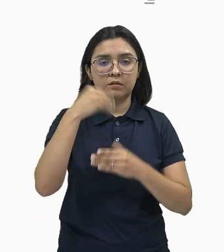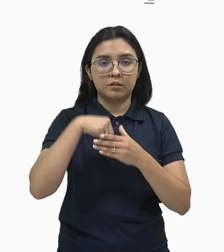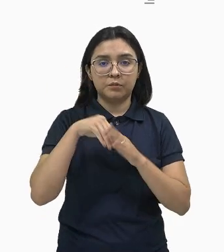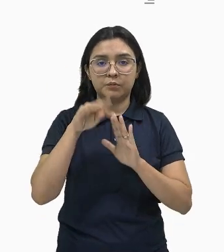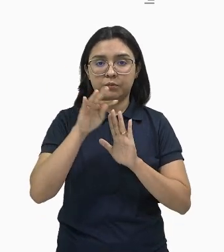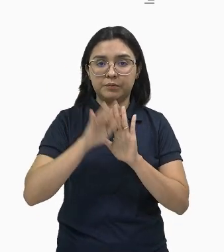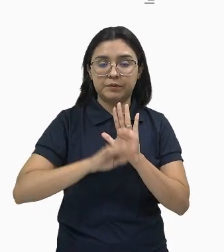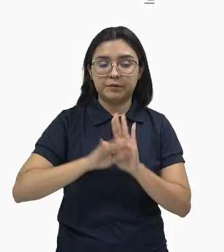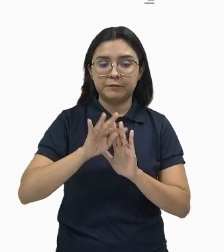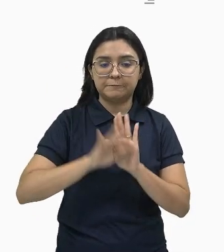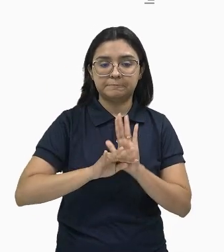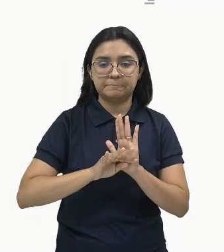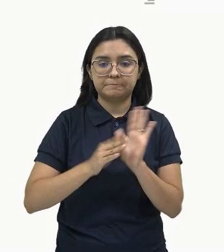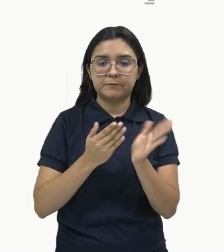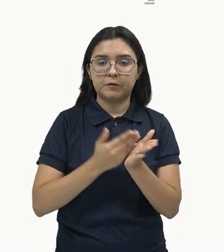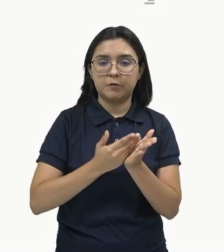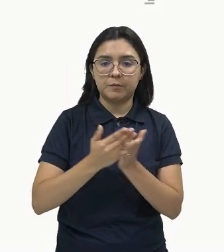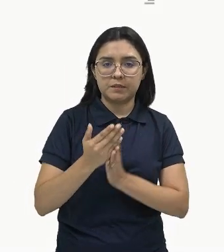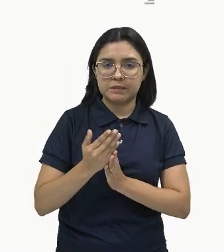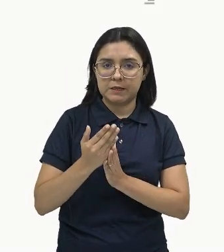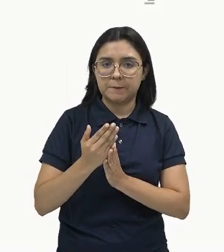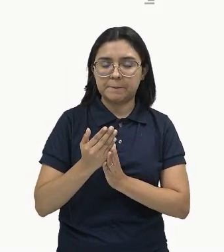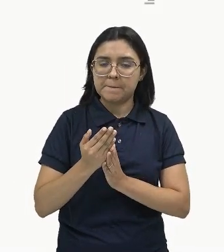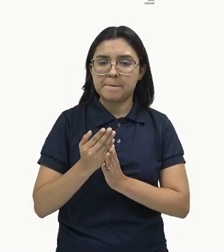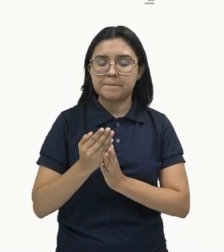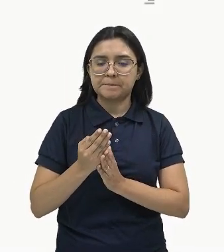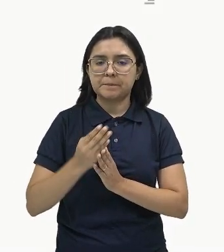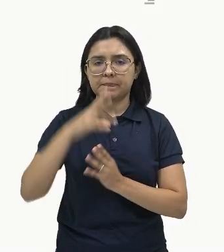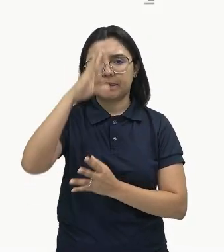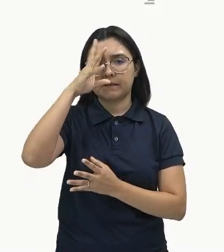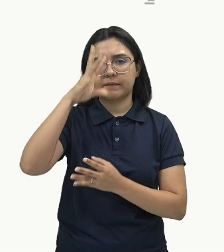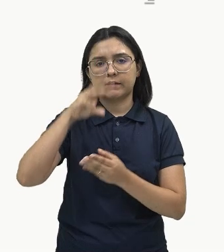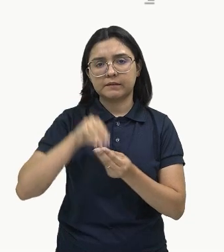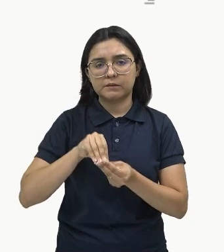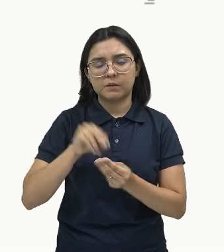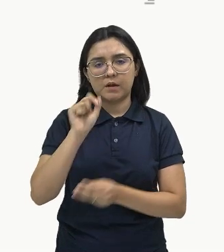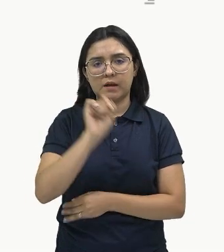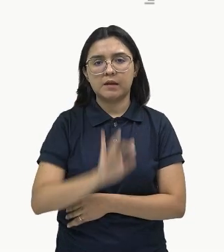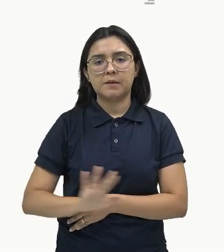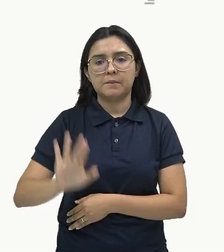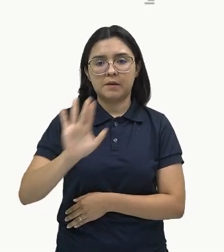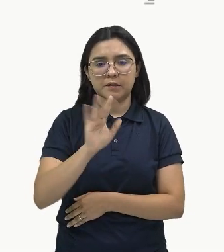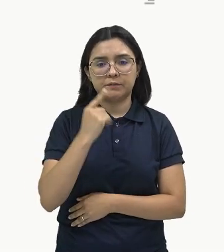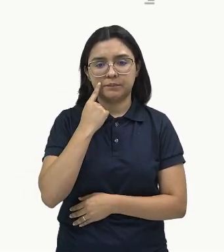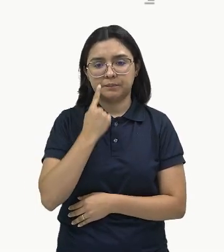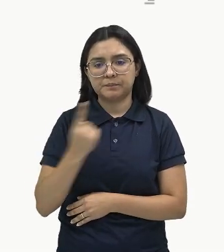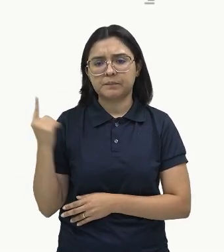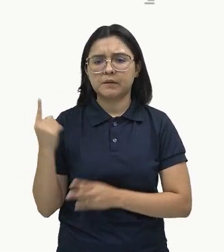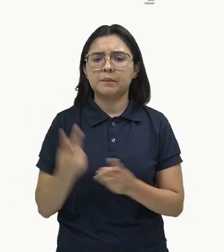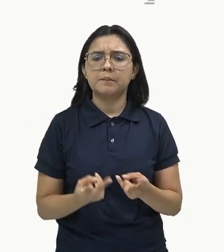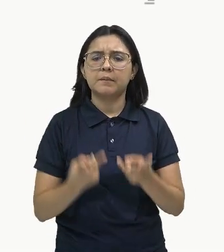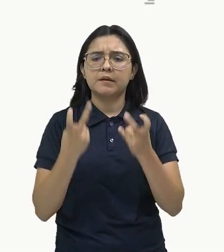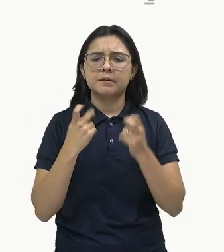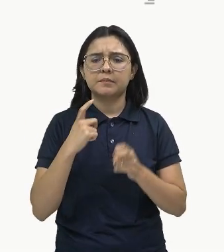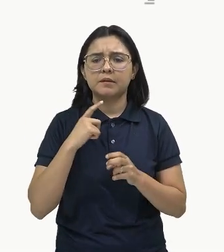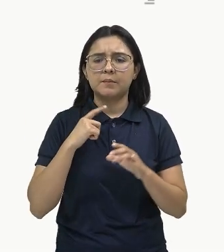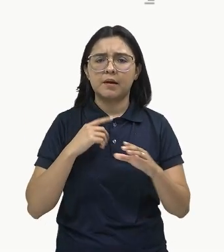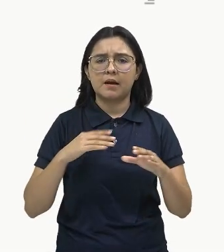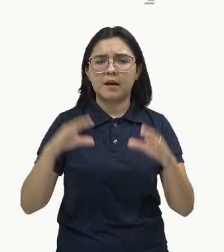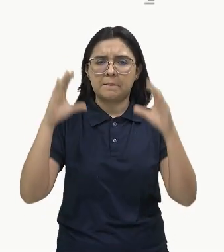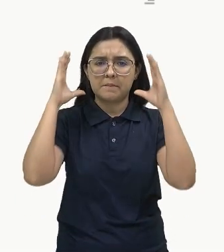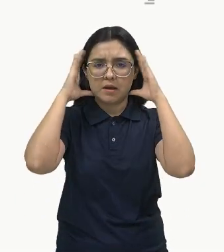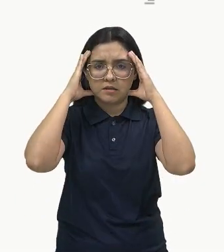vamos começar aqui com a imagem. Olha só, people, vocês estão observando que aqui você tem a cabeça, né, de uma